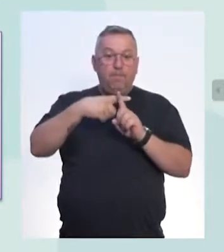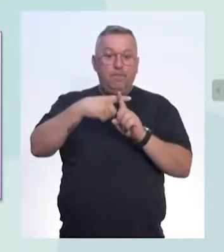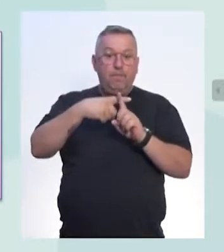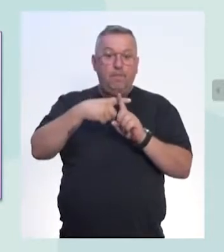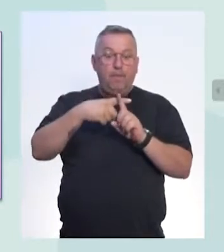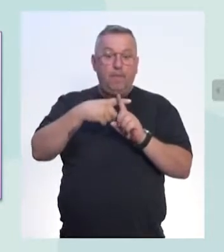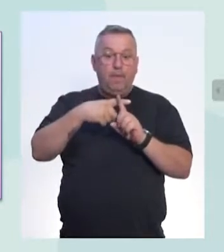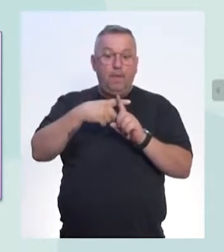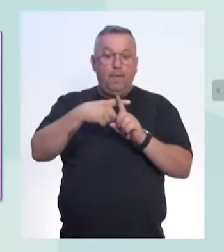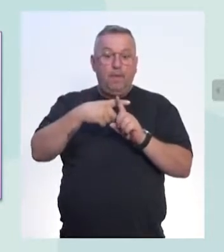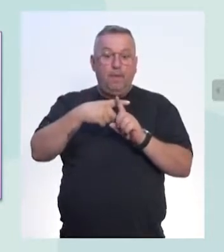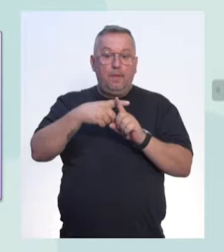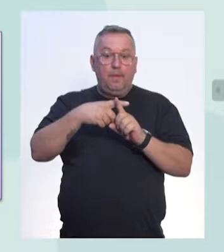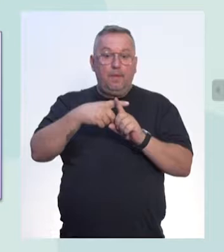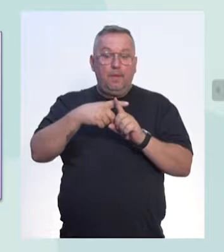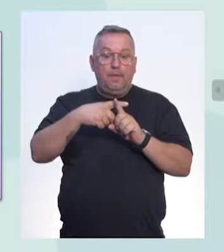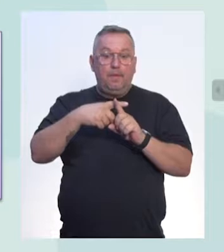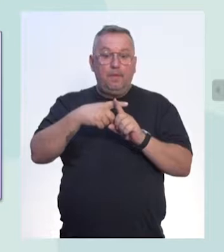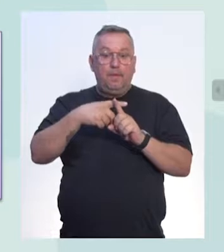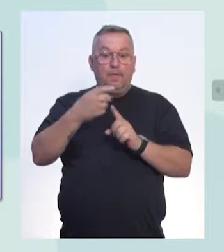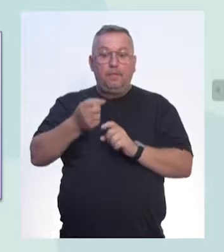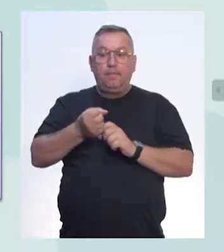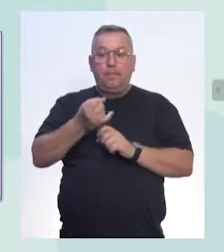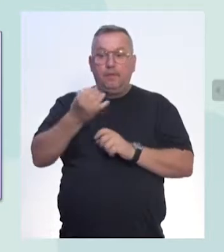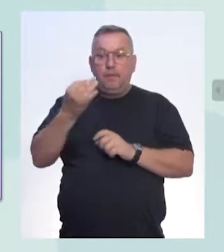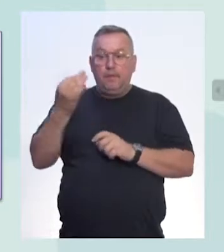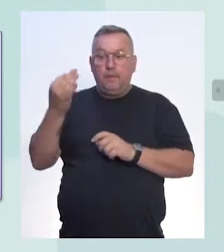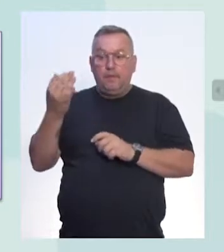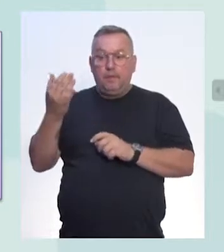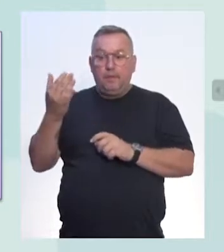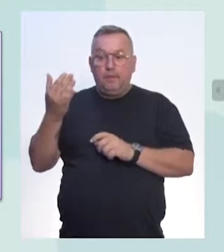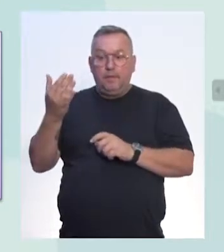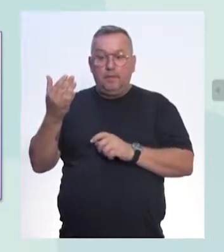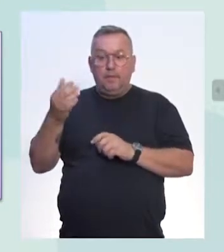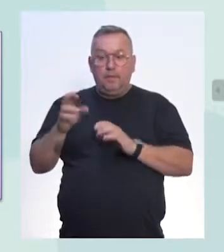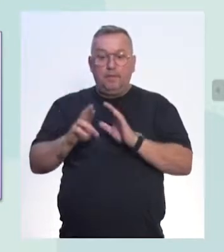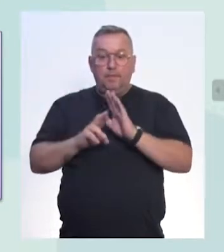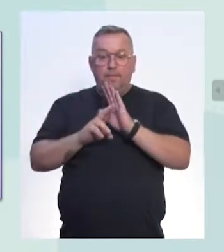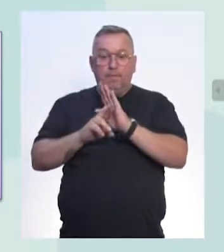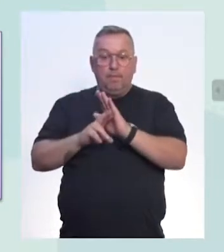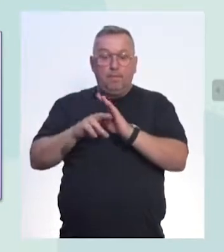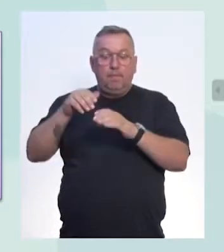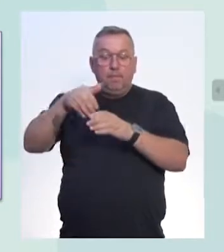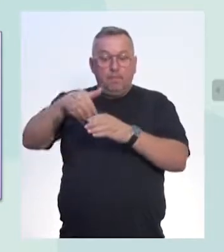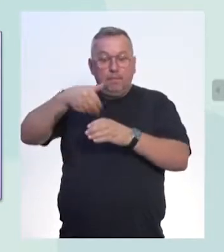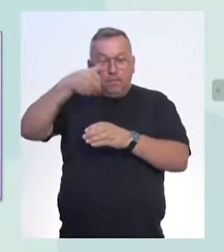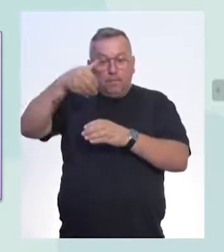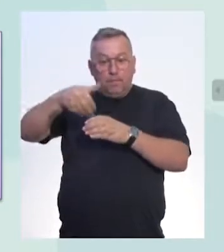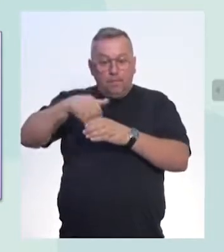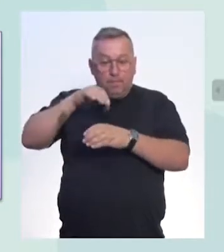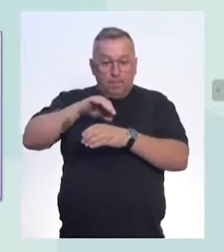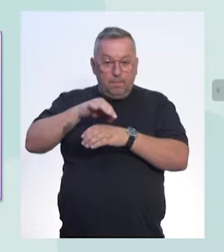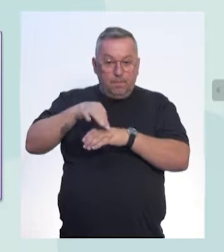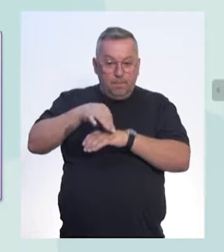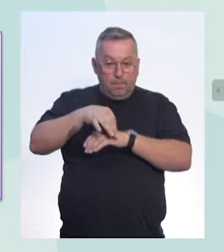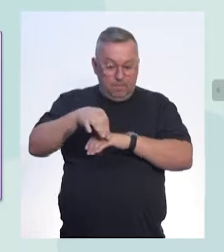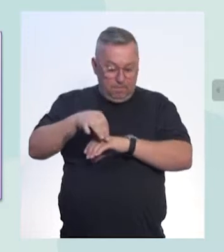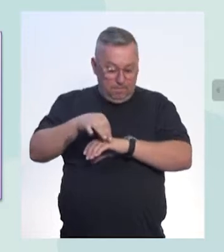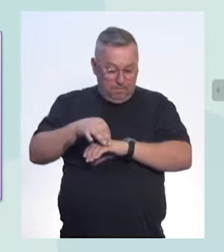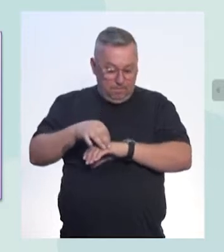mais a quantidade referente ao iogurte, que